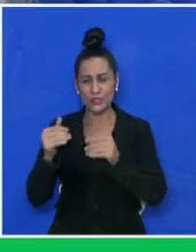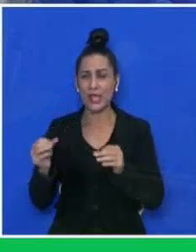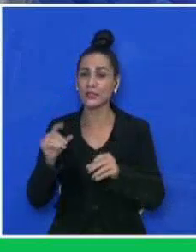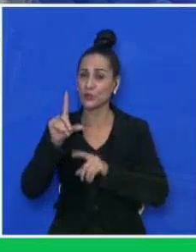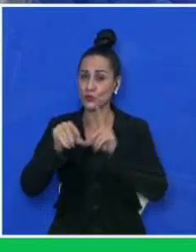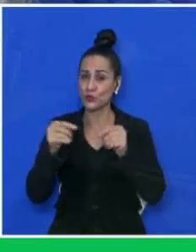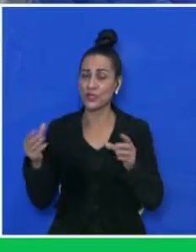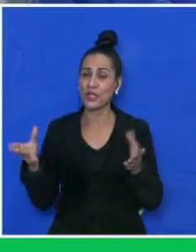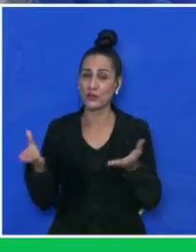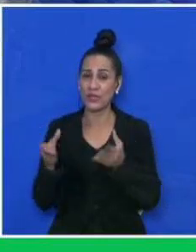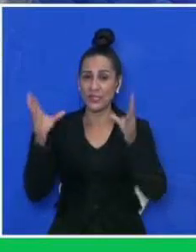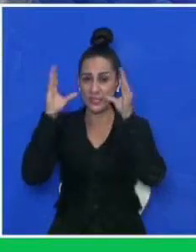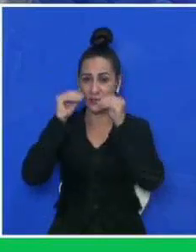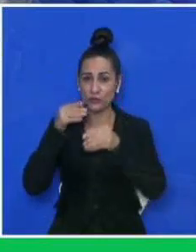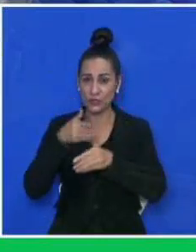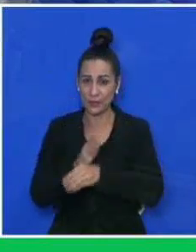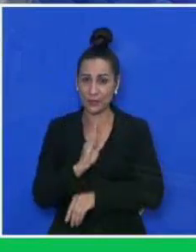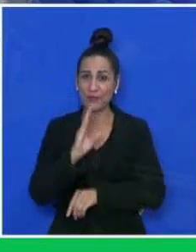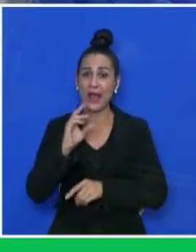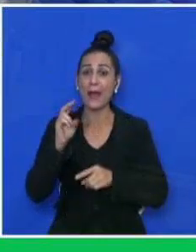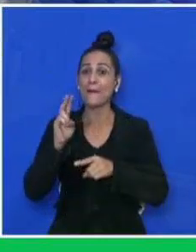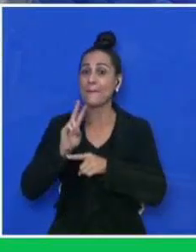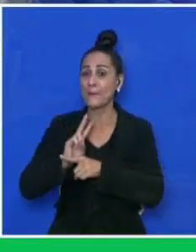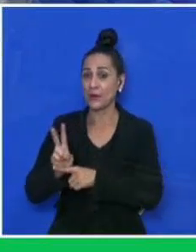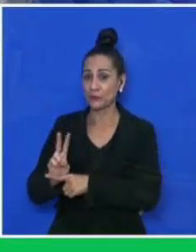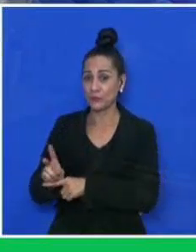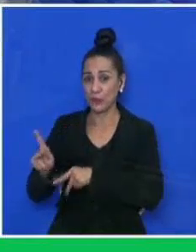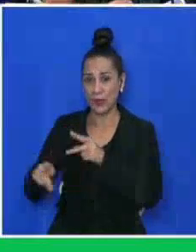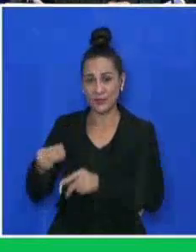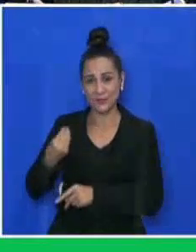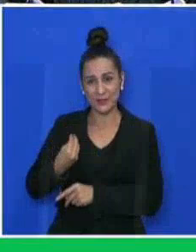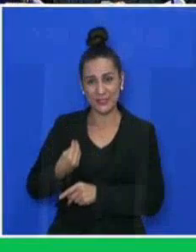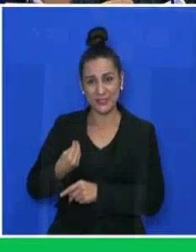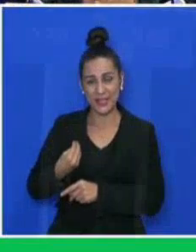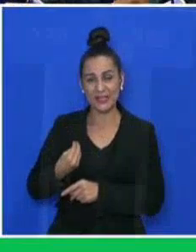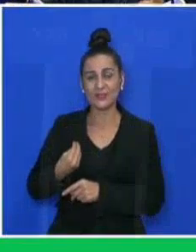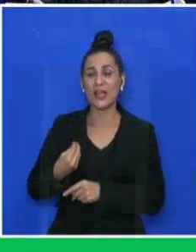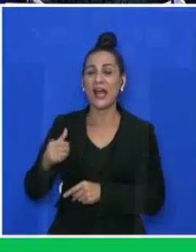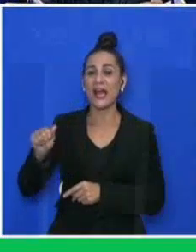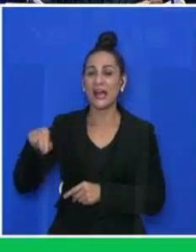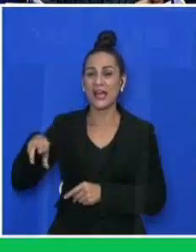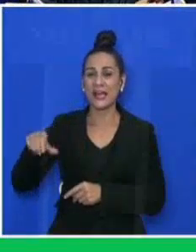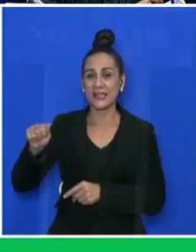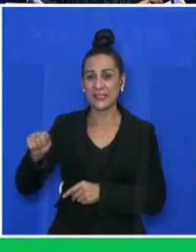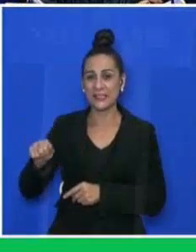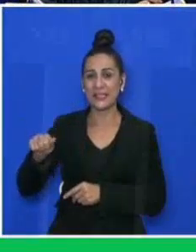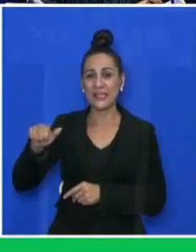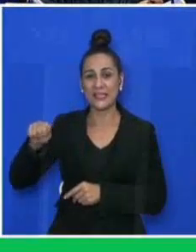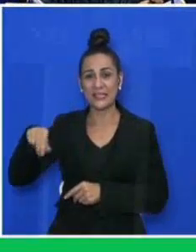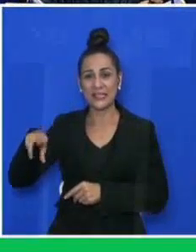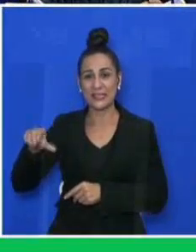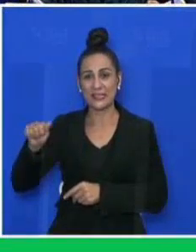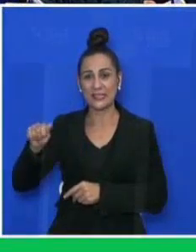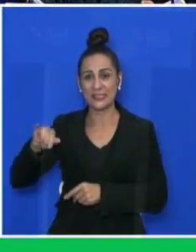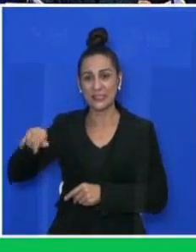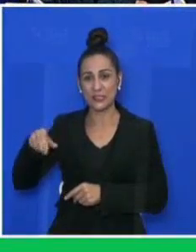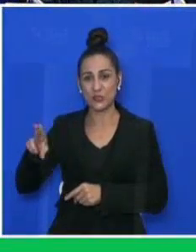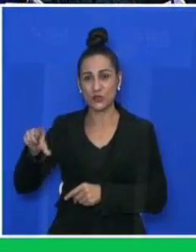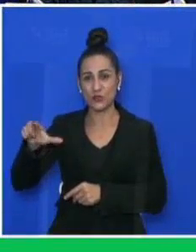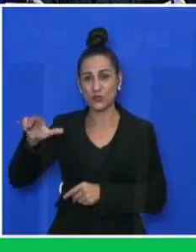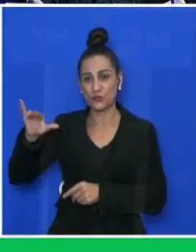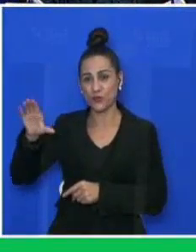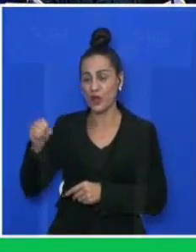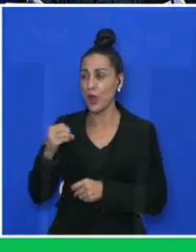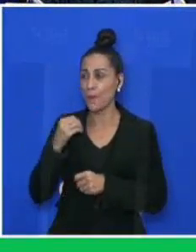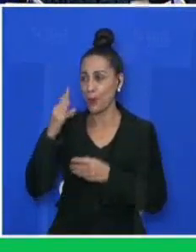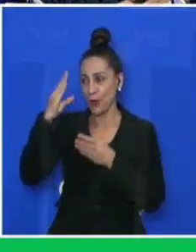e o sorteio desta noite, a gente conta com a presença de duas auditoras populares. Ao meu lado, a Ana dos Santos e a Ana Júlia Marcolino.